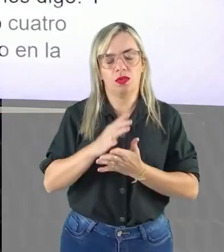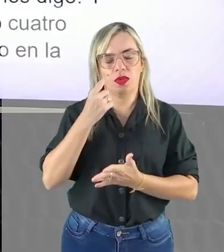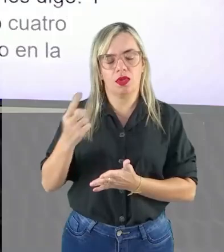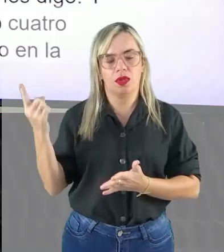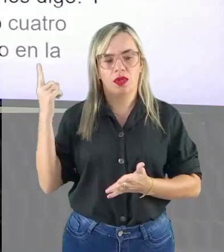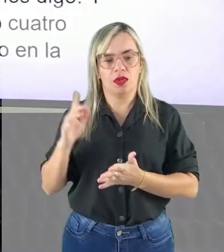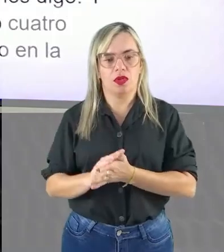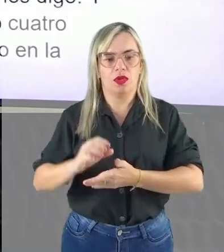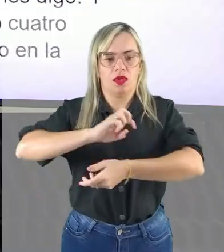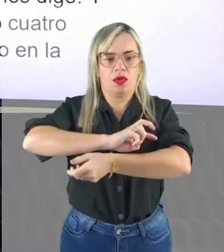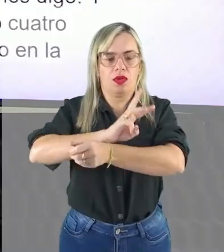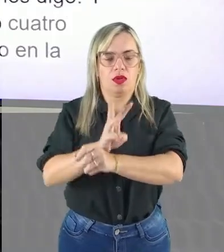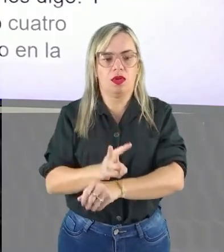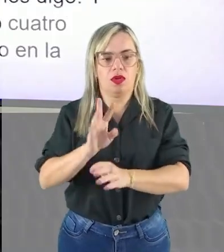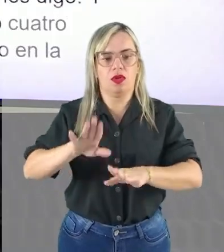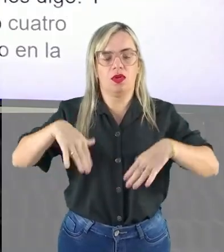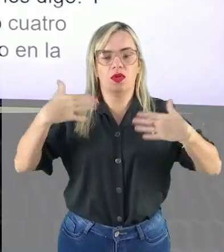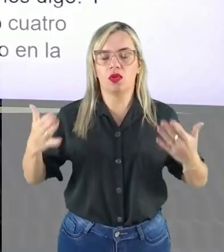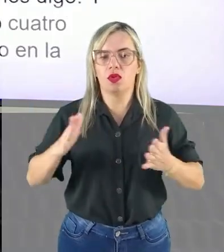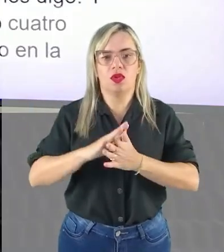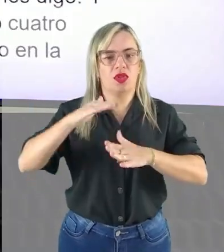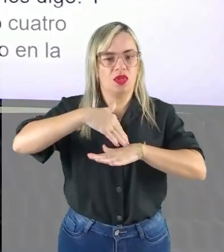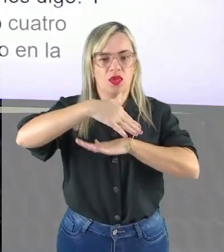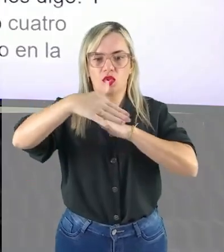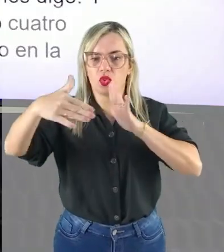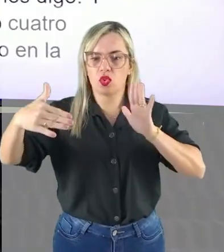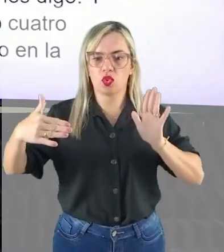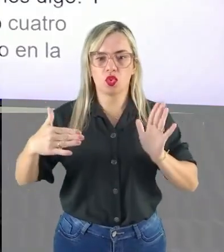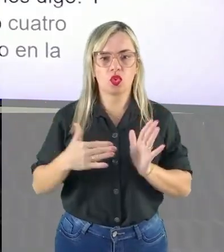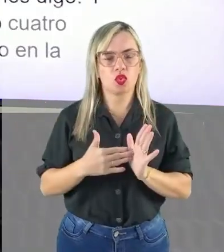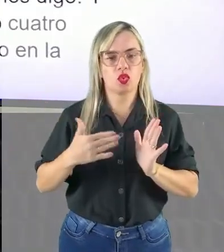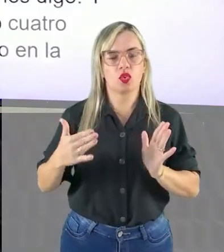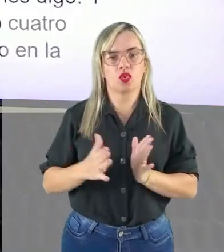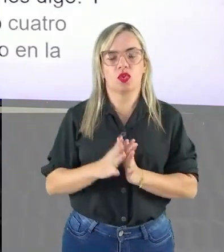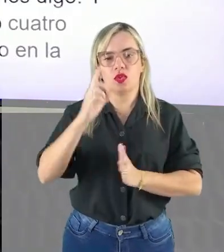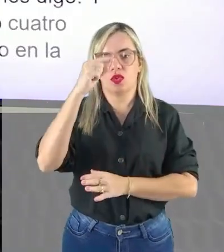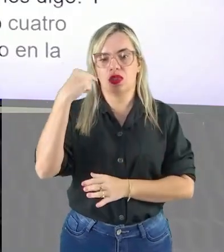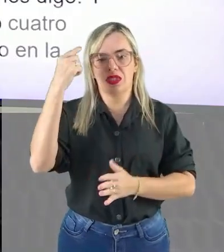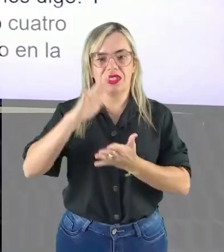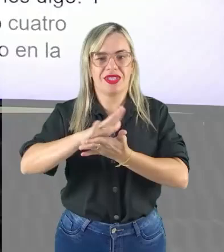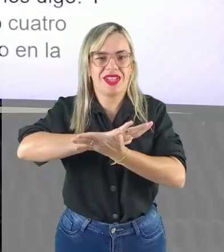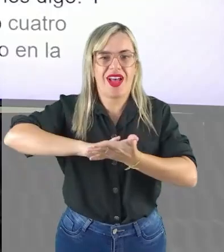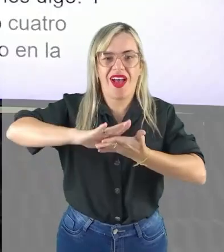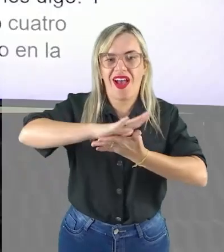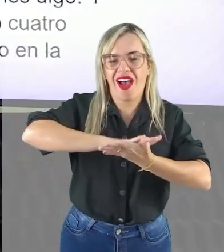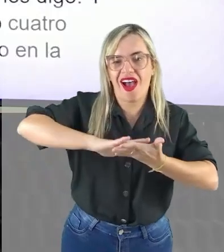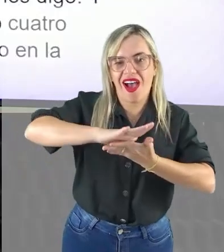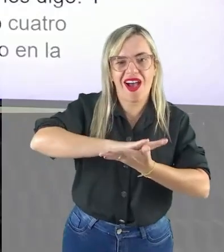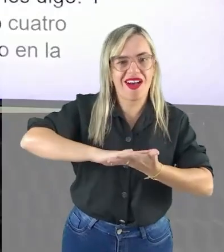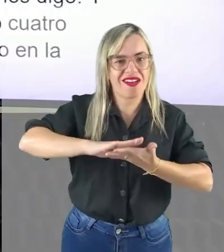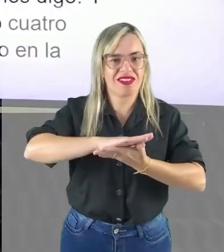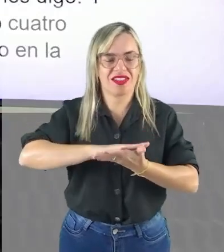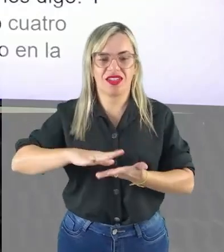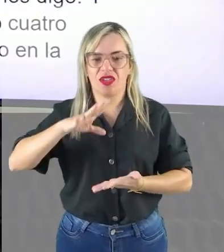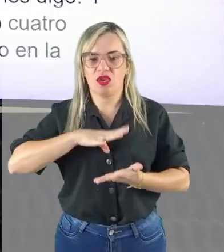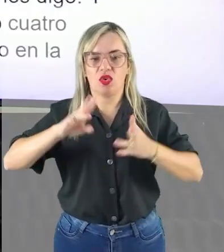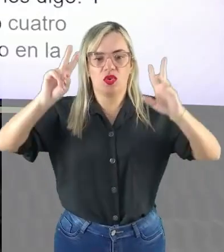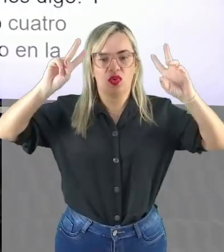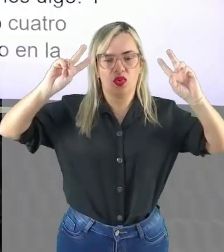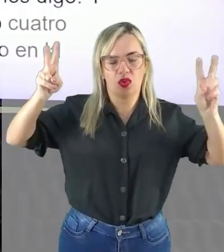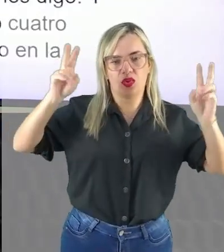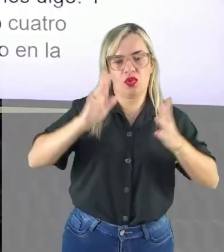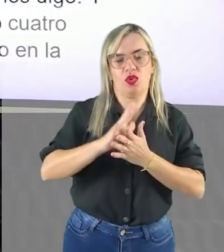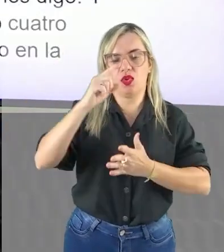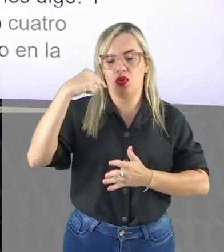EMA, essas questões elas vão estar tudo em espanhol. Vocês não vão encontrar nada em português, tá? O título é em espanhol,